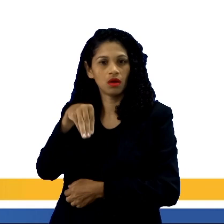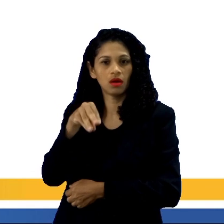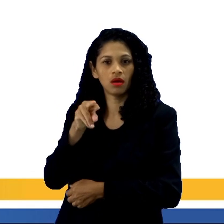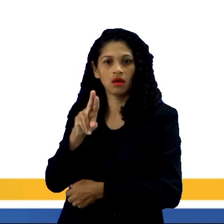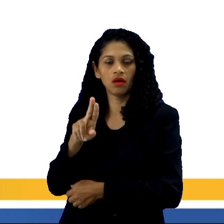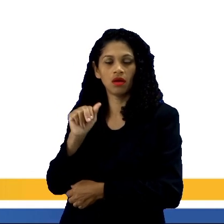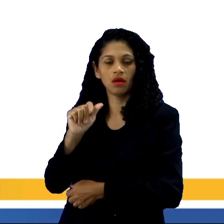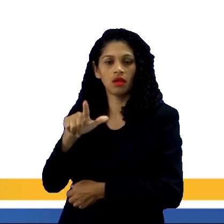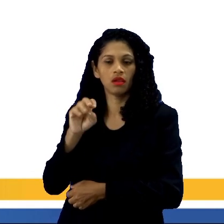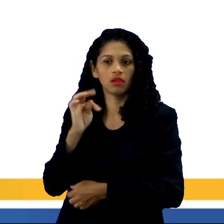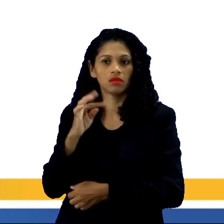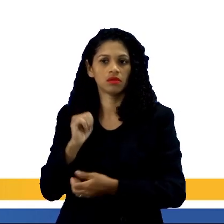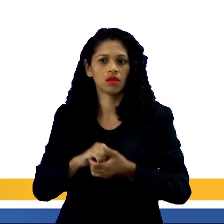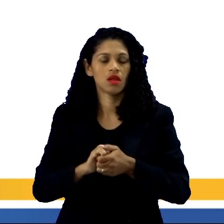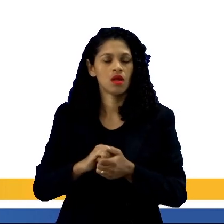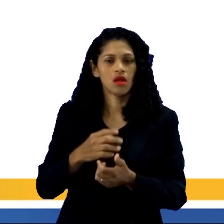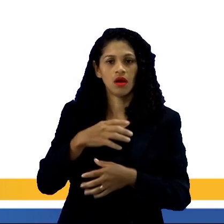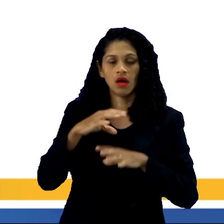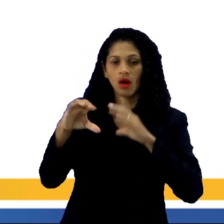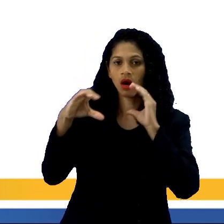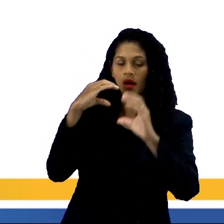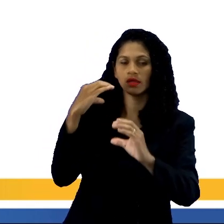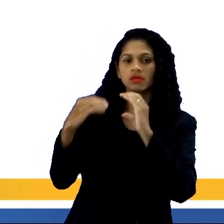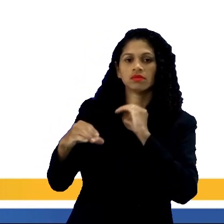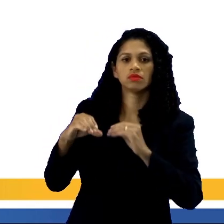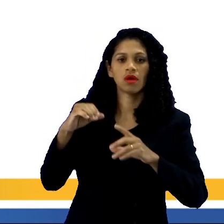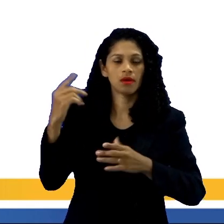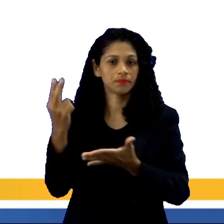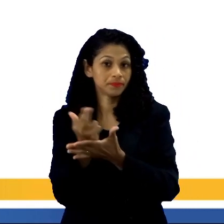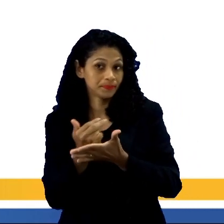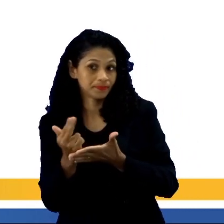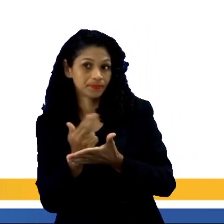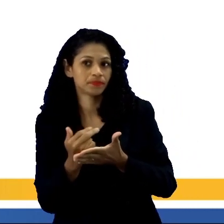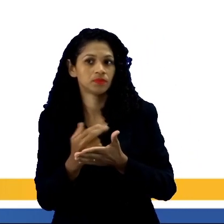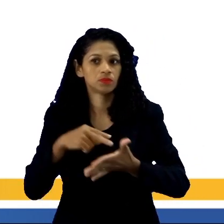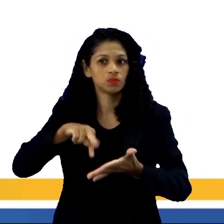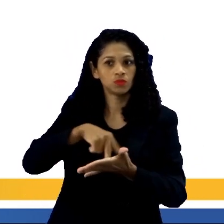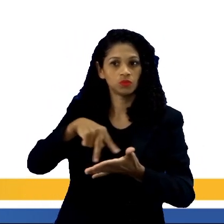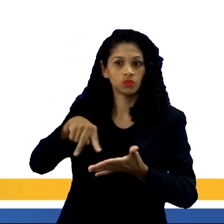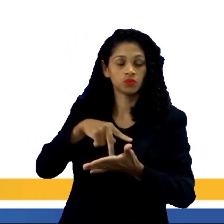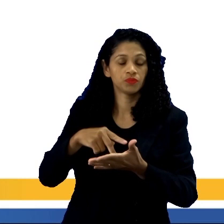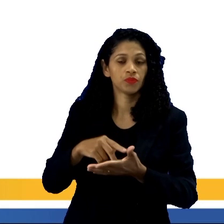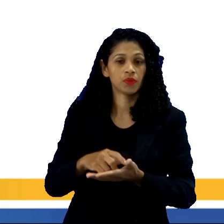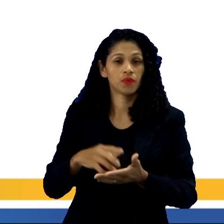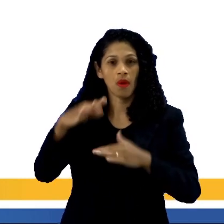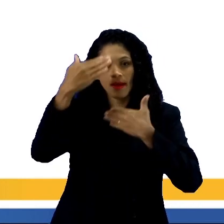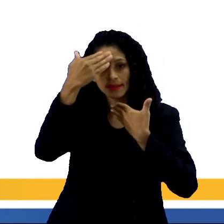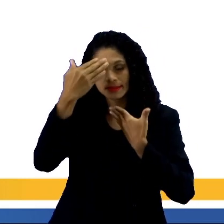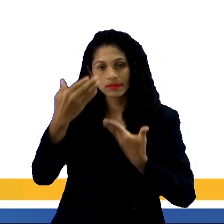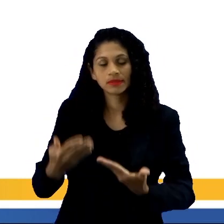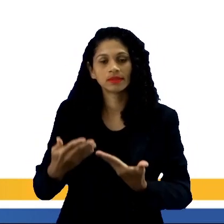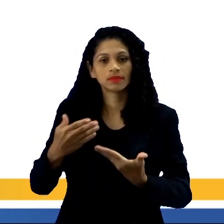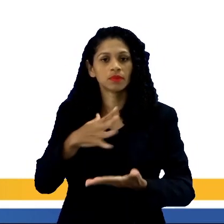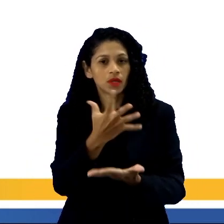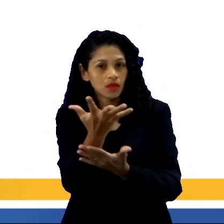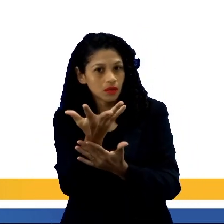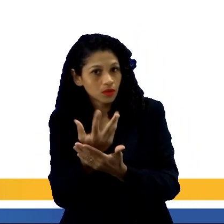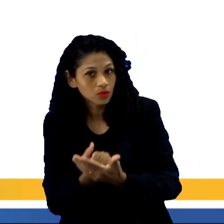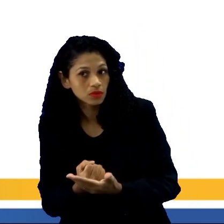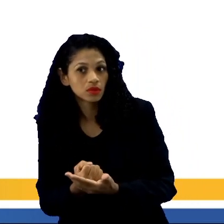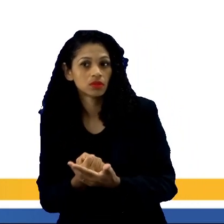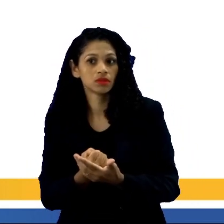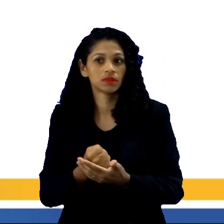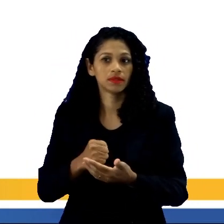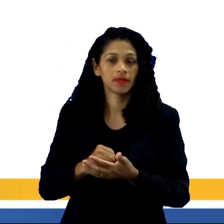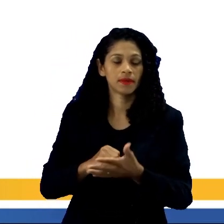canto e música, essas danças têm como objetivo a celebração e o agradecimento pela colheita, passagem de uma fase da vida, como